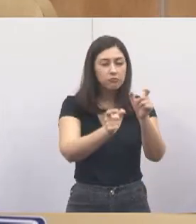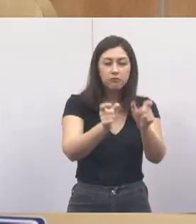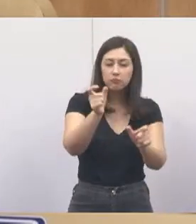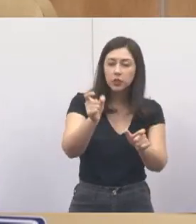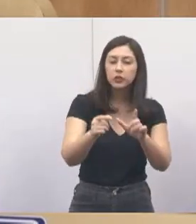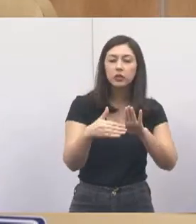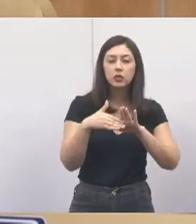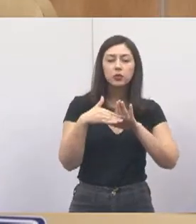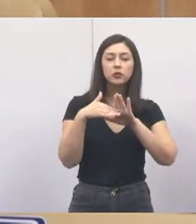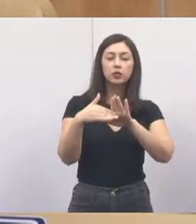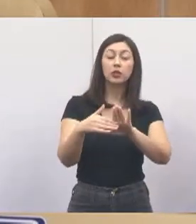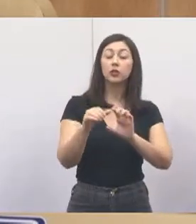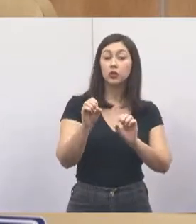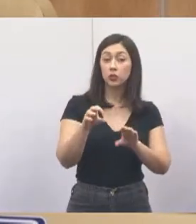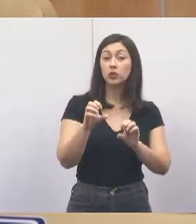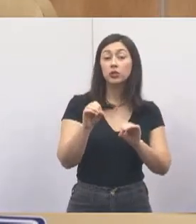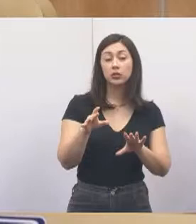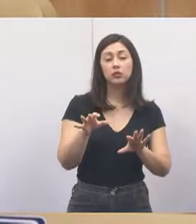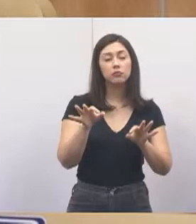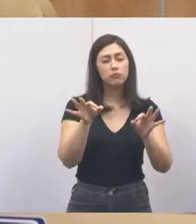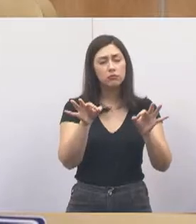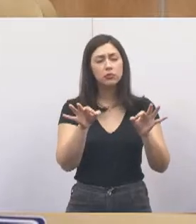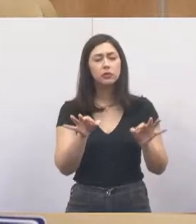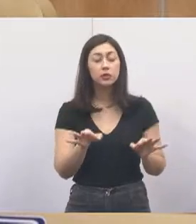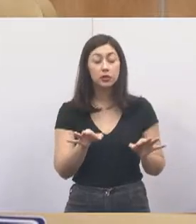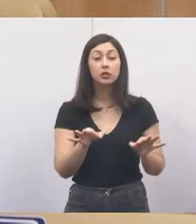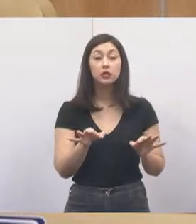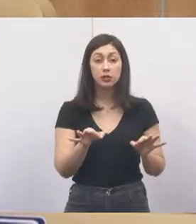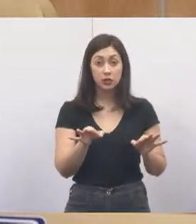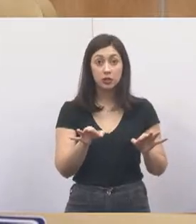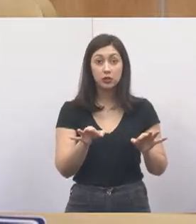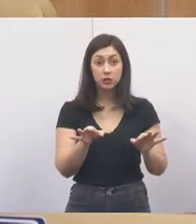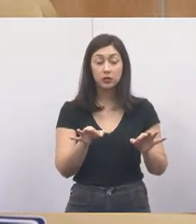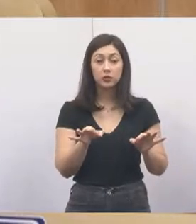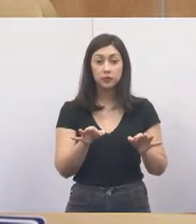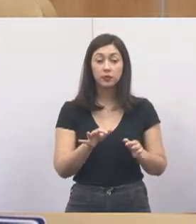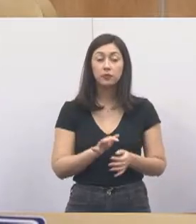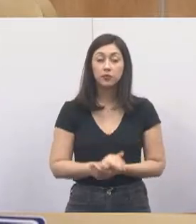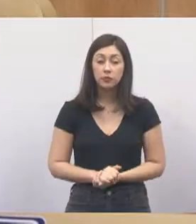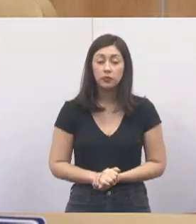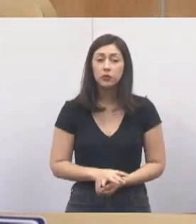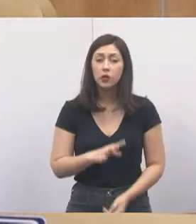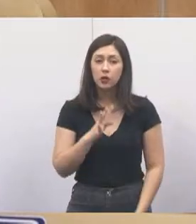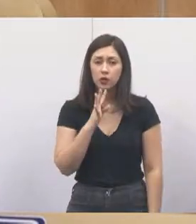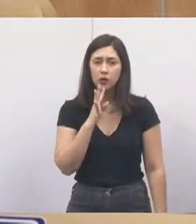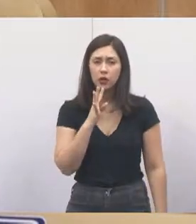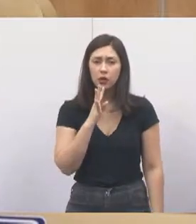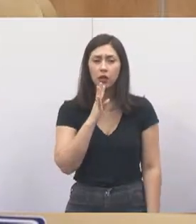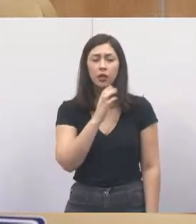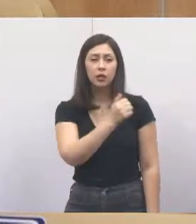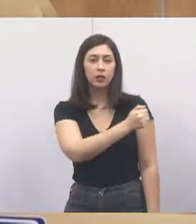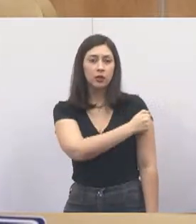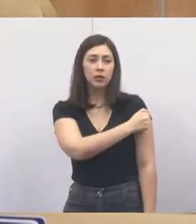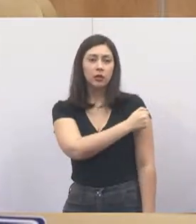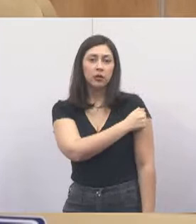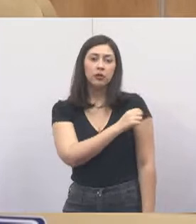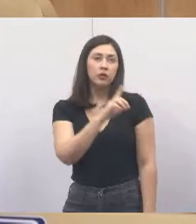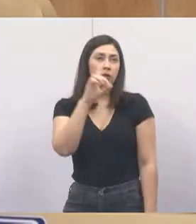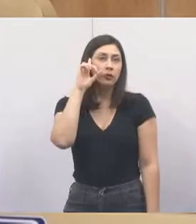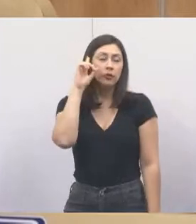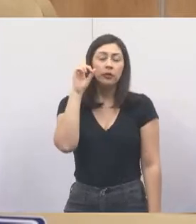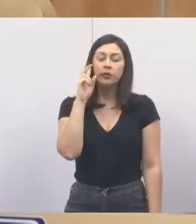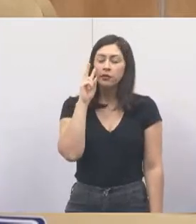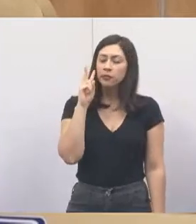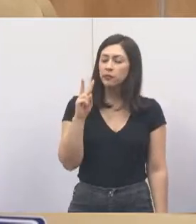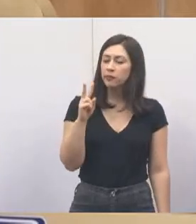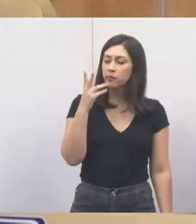muito com a nossa educação e tenho certeza que, conhecendo os nossos alunos, chegou num dia e olhou